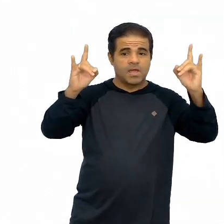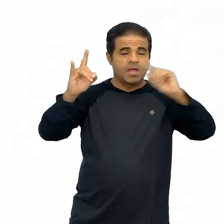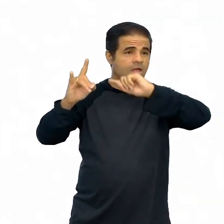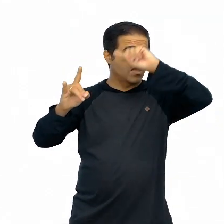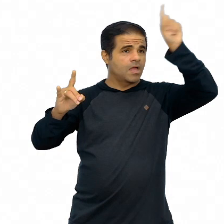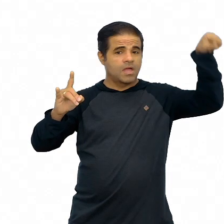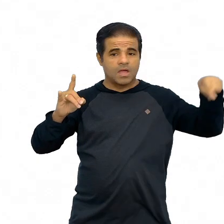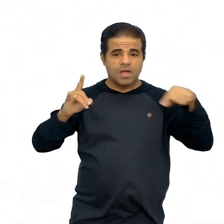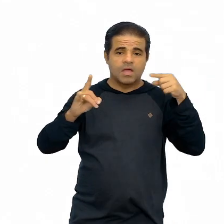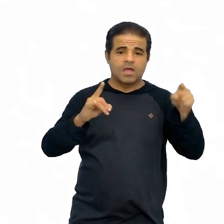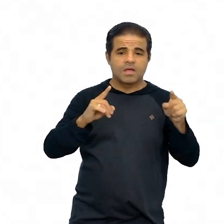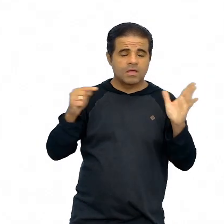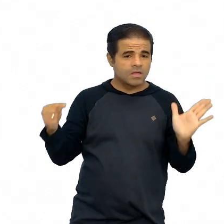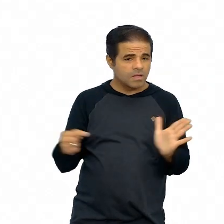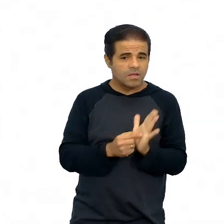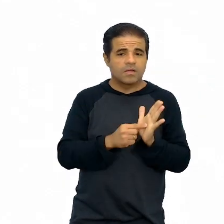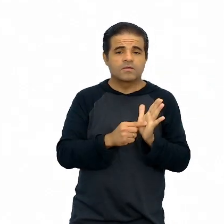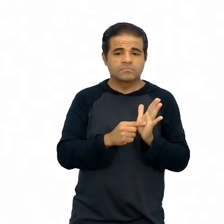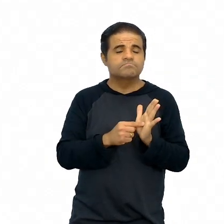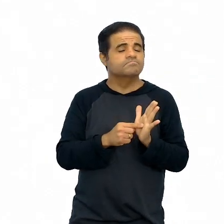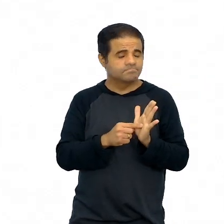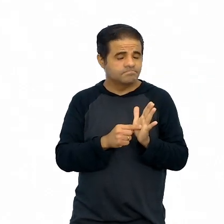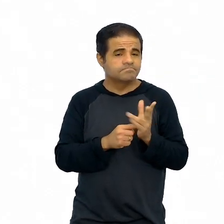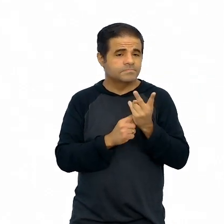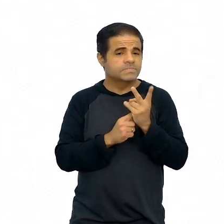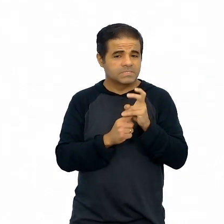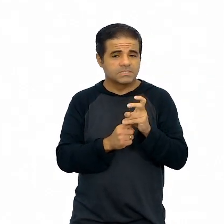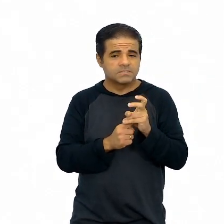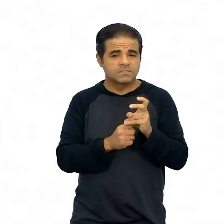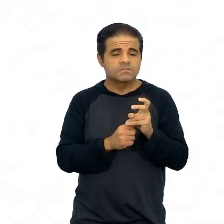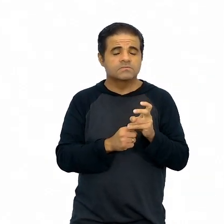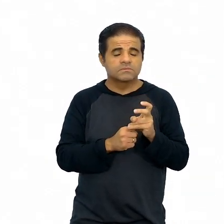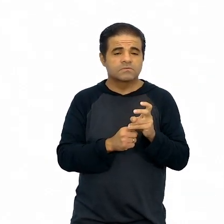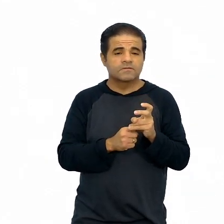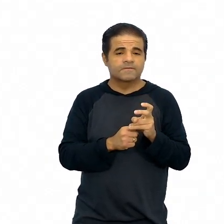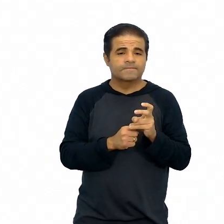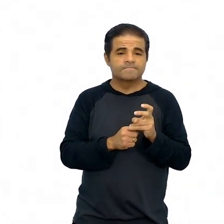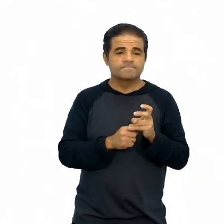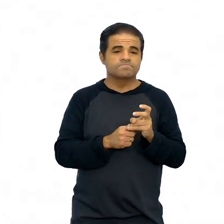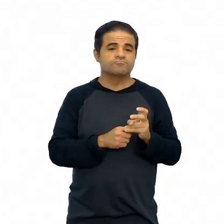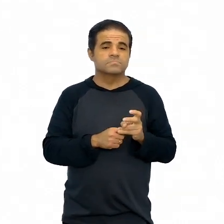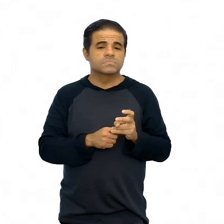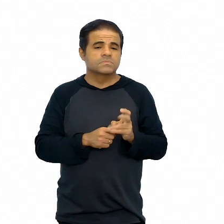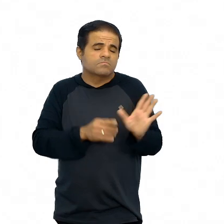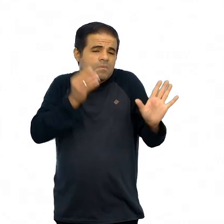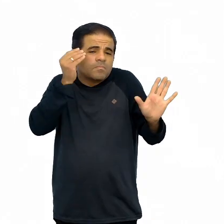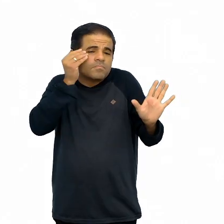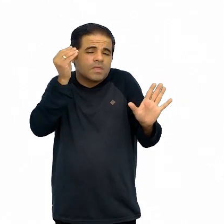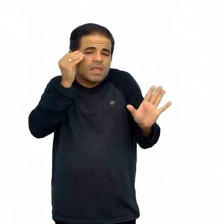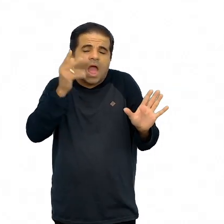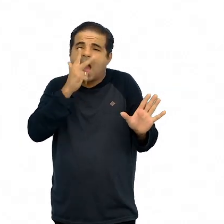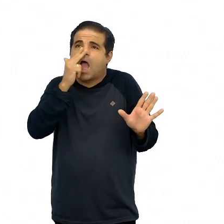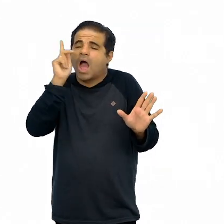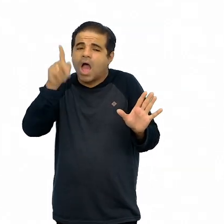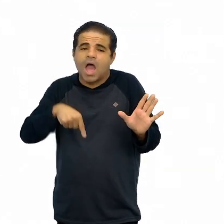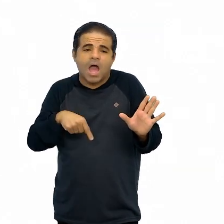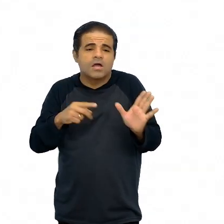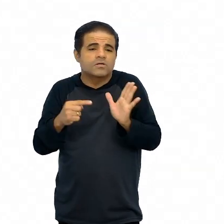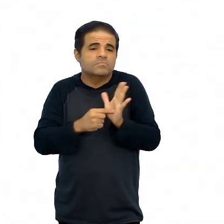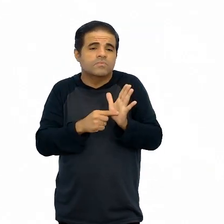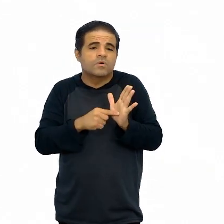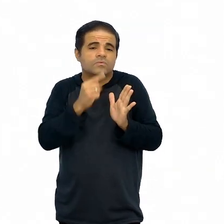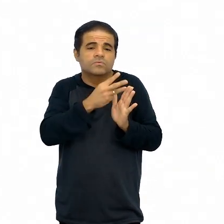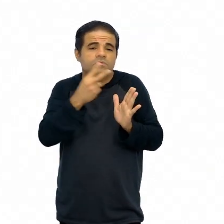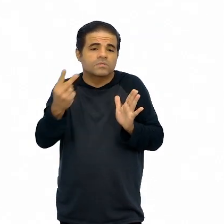até o pão é 36, no outro é 25. E aí? Vamos fazer uma hipótese? Quem acha que é o P1, quem acha que é o